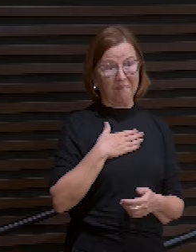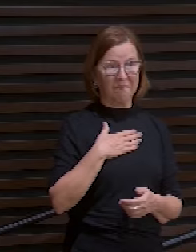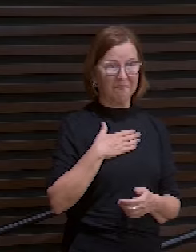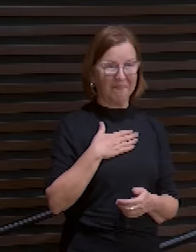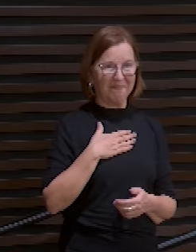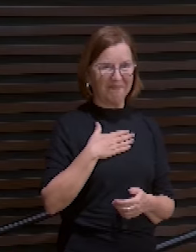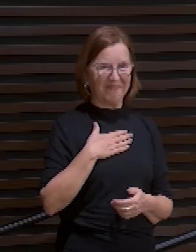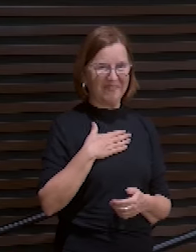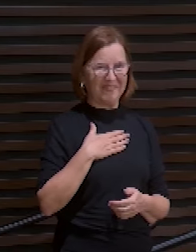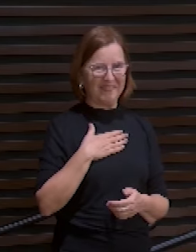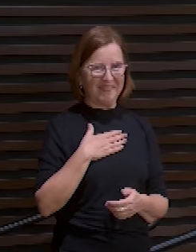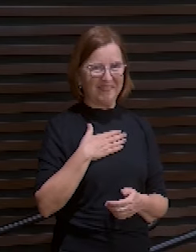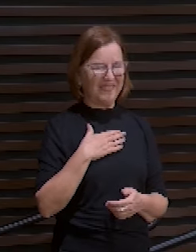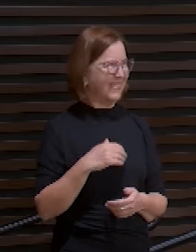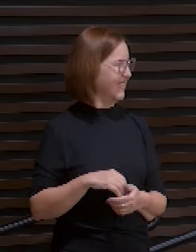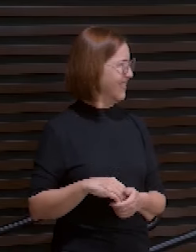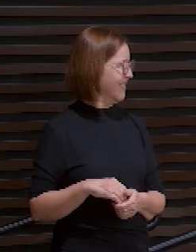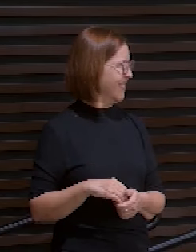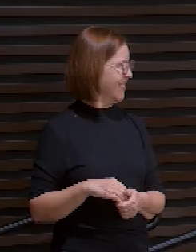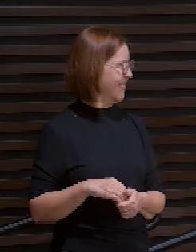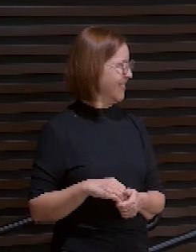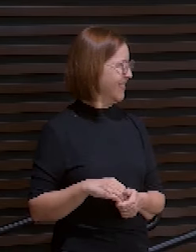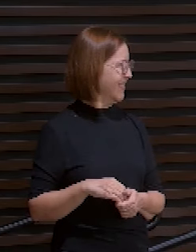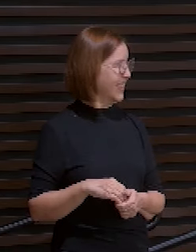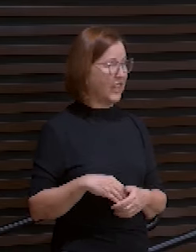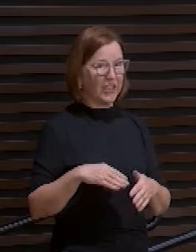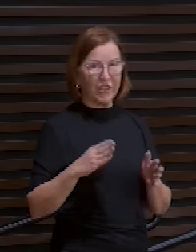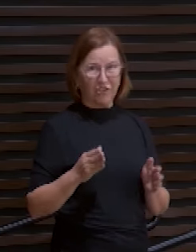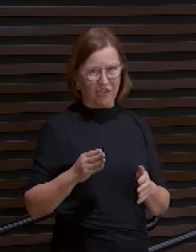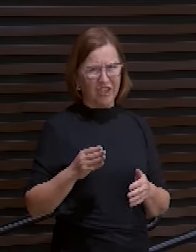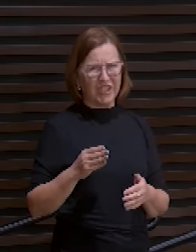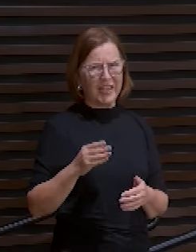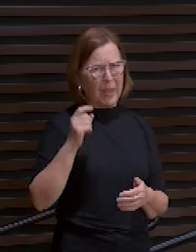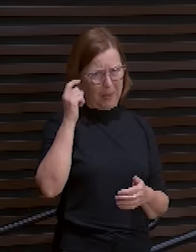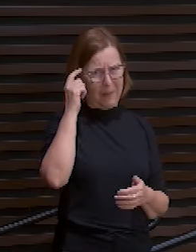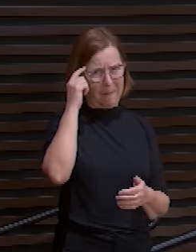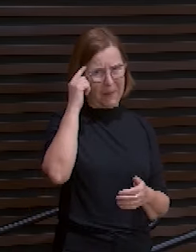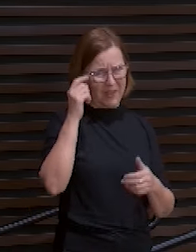minha já ouviu isso já pensou isso